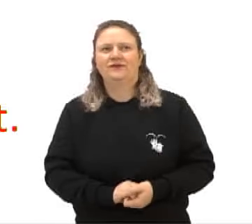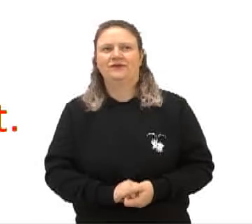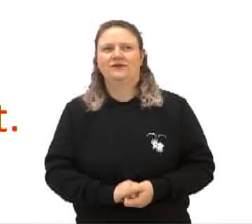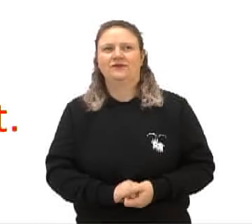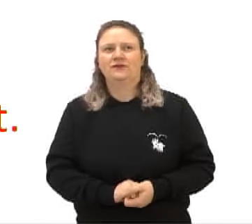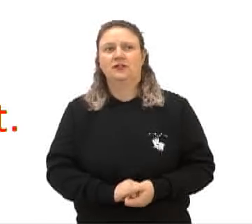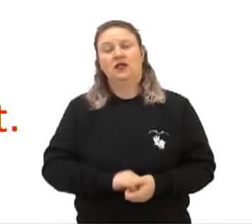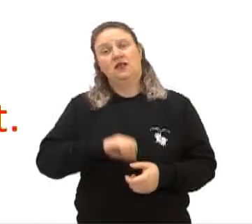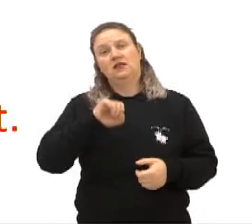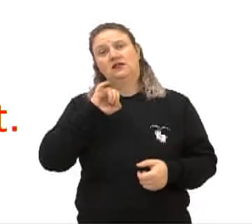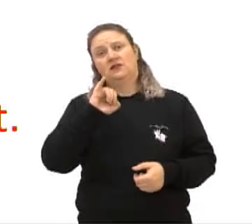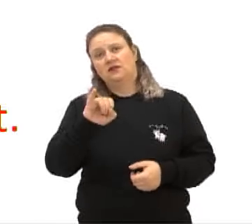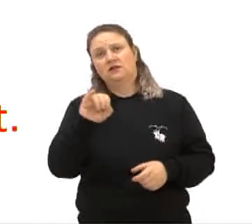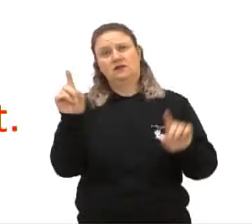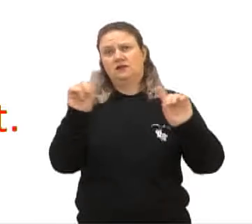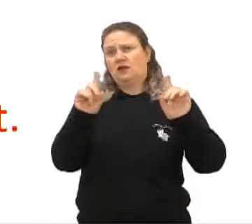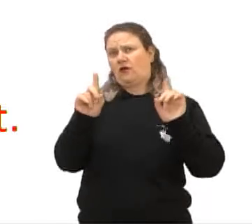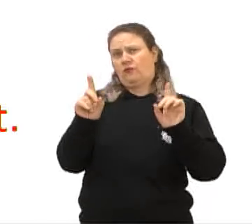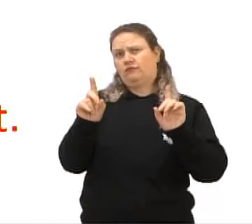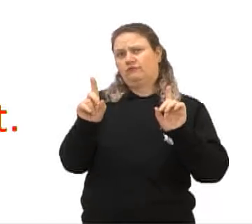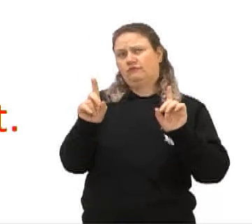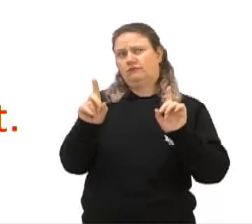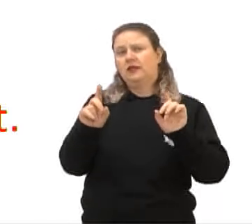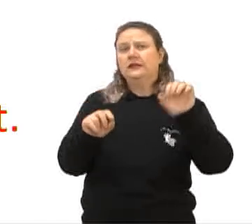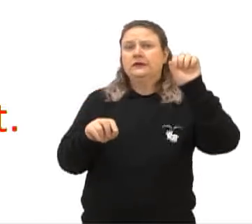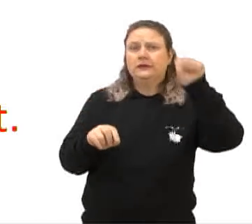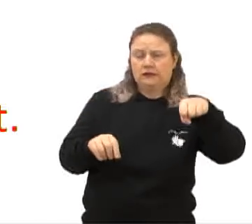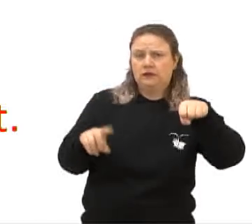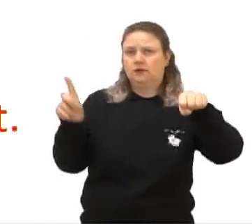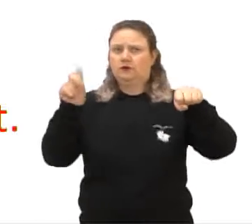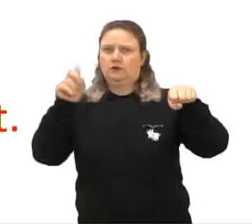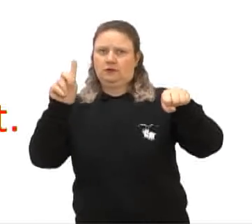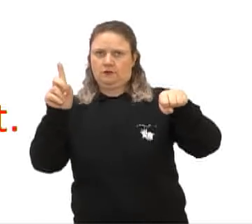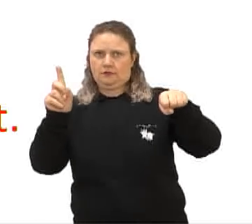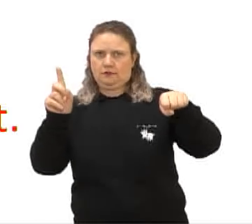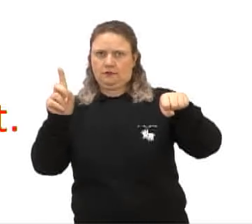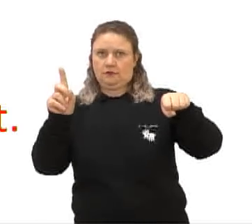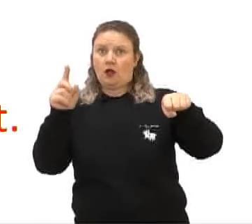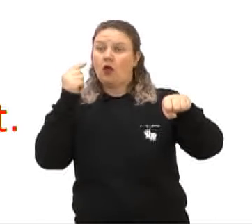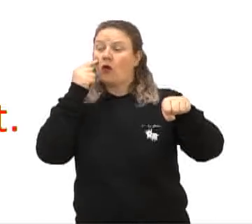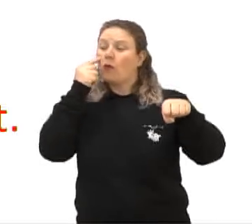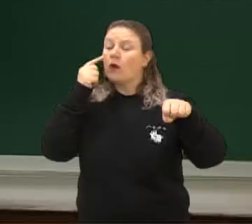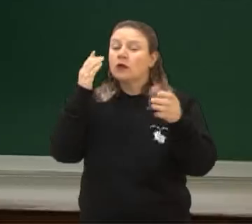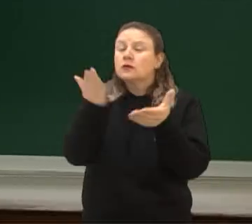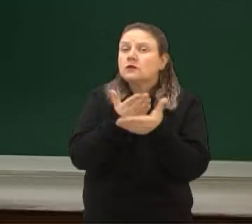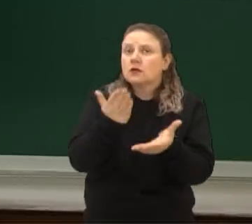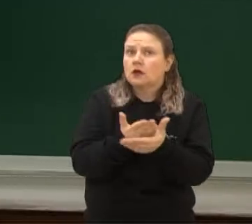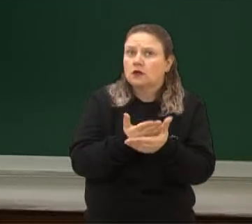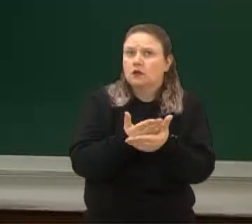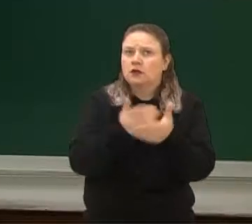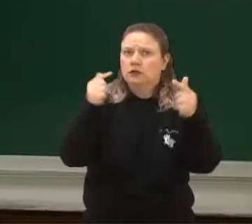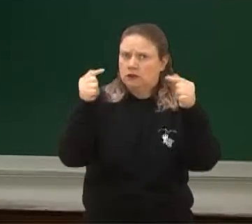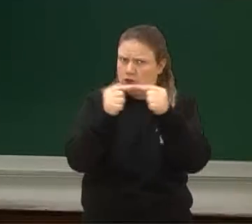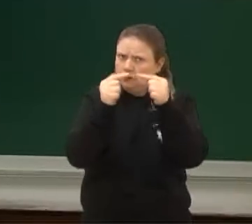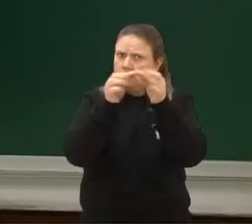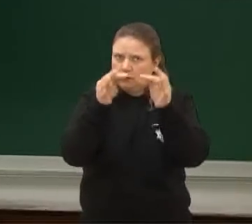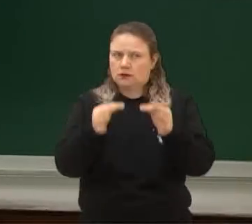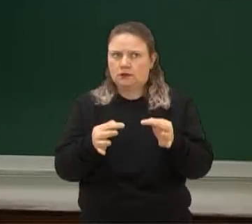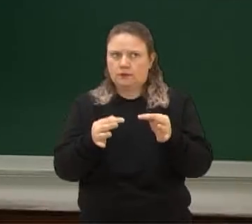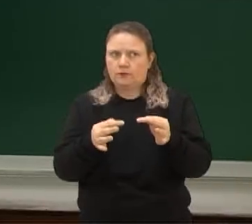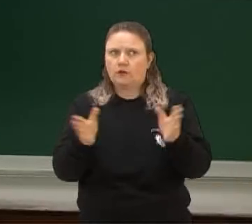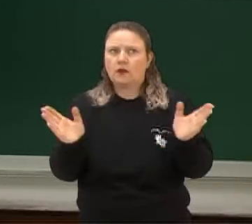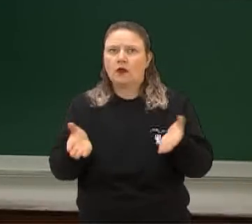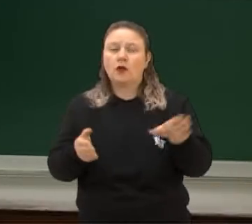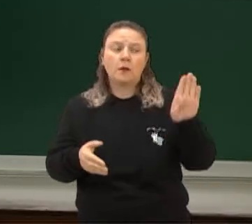não, no, I haven't. Então, é essa estrutura que você tem que conferir aí se está correta. Letter B. O seu